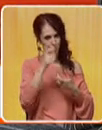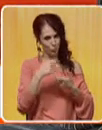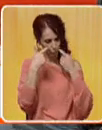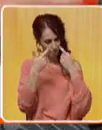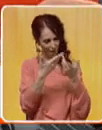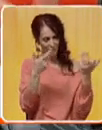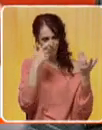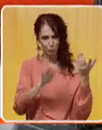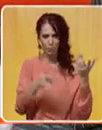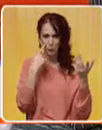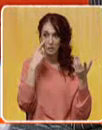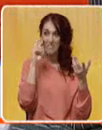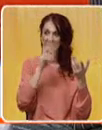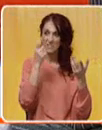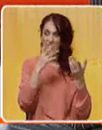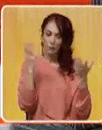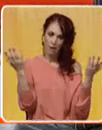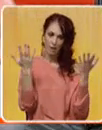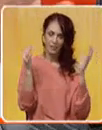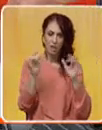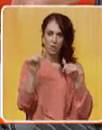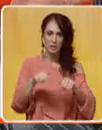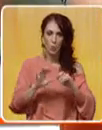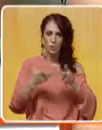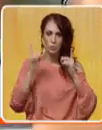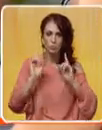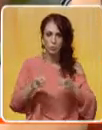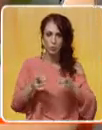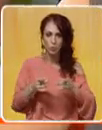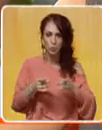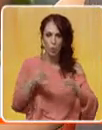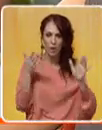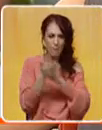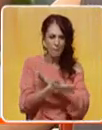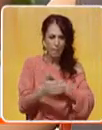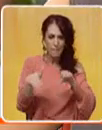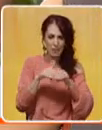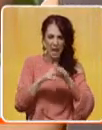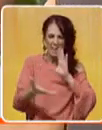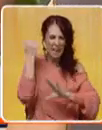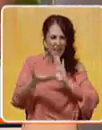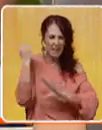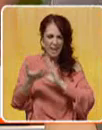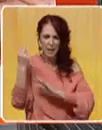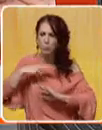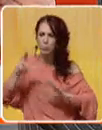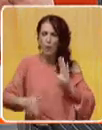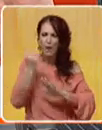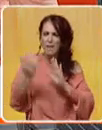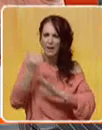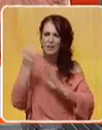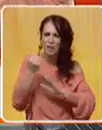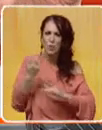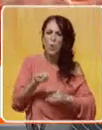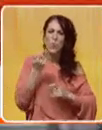espectadores que já os conheciam de ver na televisão obviamente e nós quando começamos a entrar ganhávamos quase sempre ou ali uma altura Portugal gan princípio éramos um